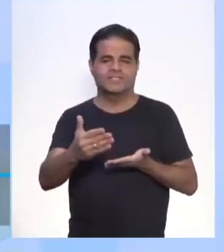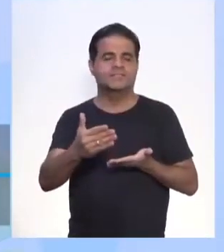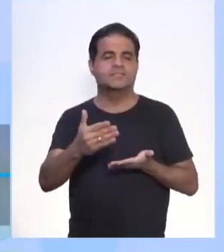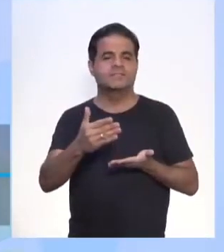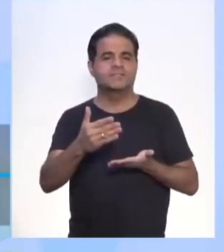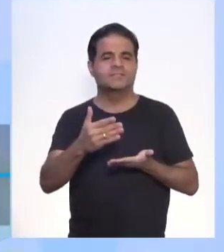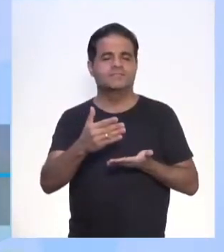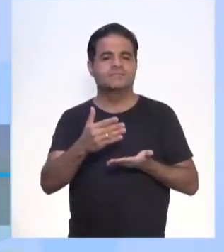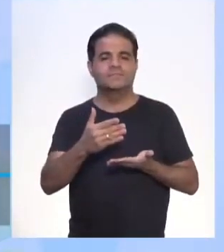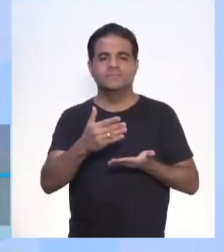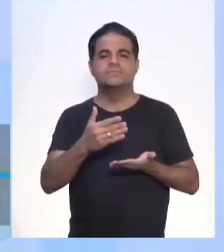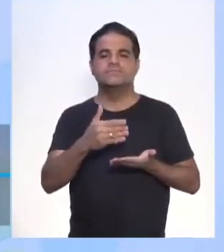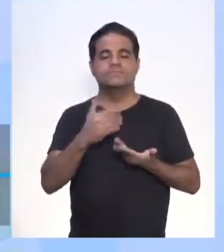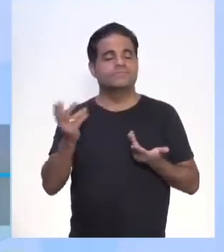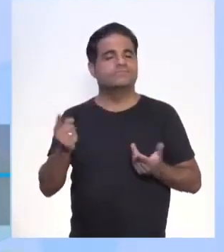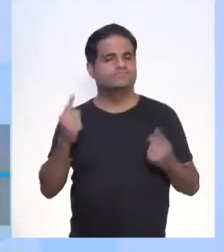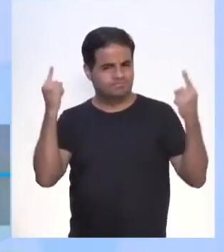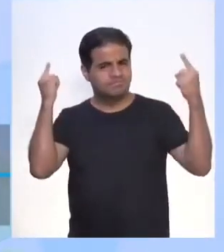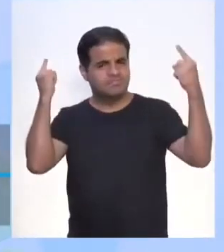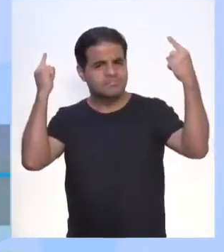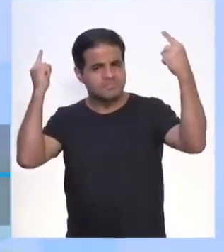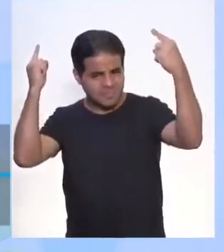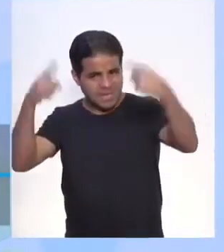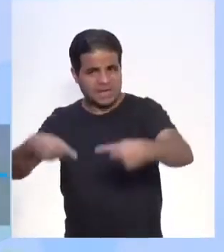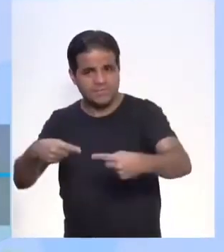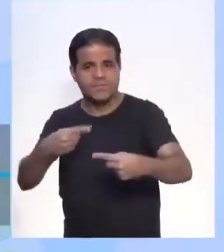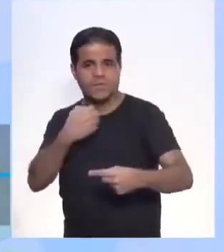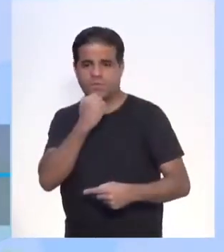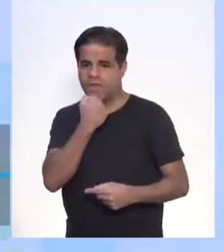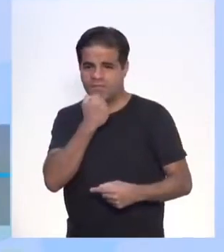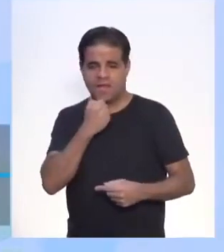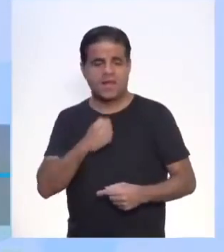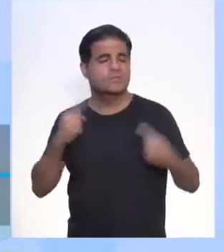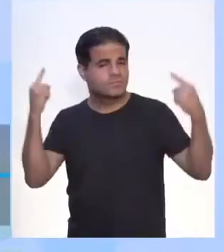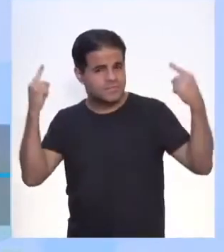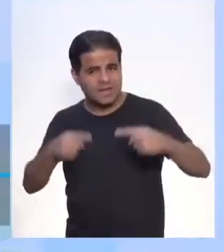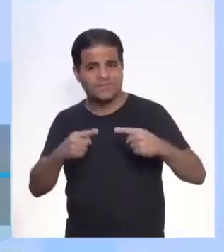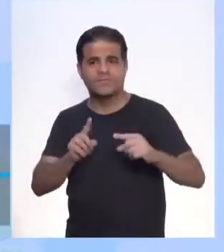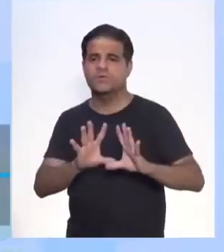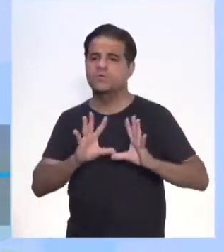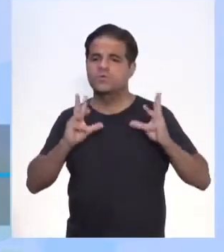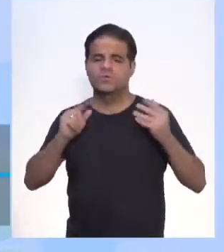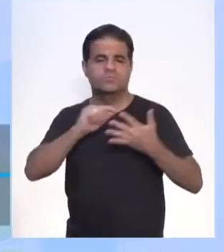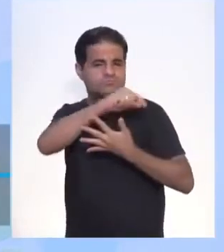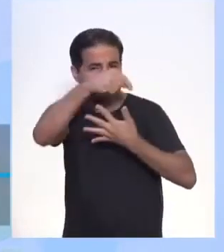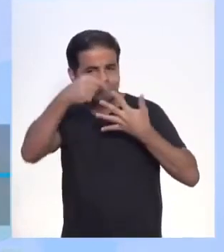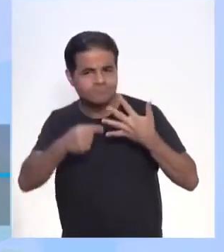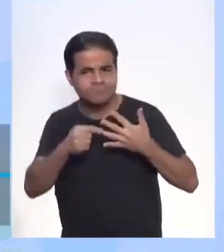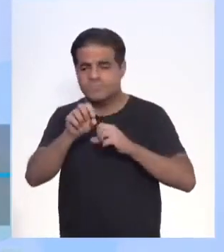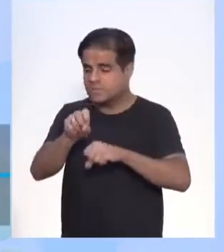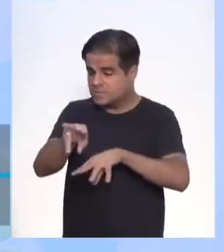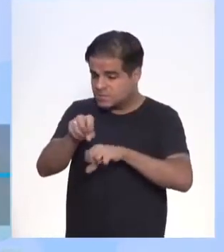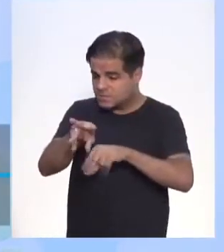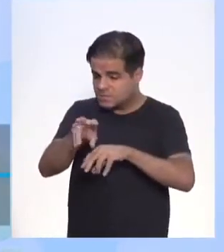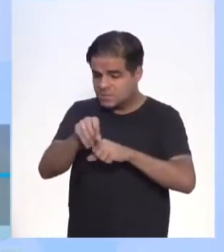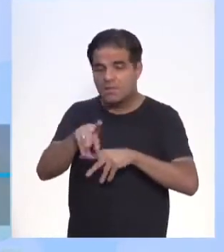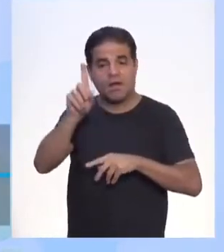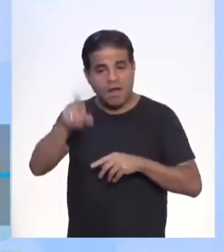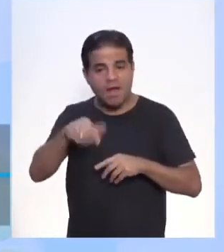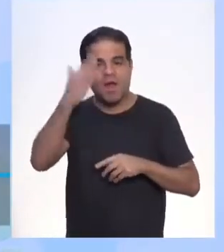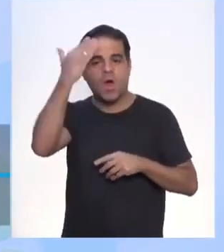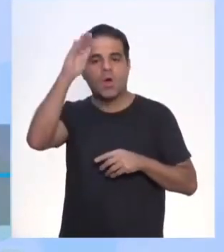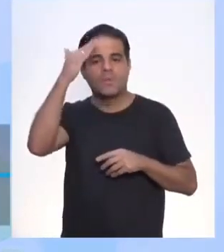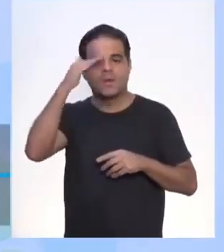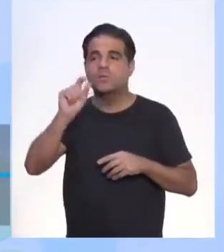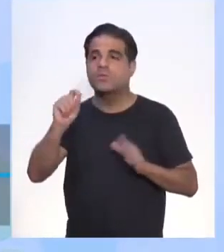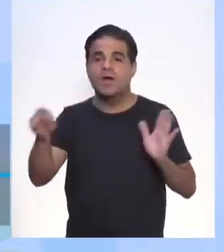Né? O desafio da ciência, o desafio de todos os componentes, o desafio da educação é compreendermos